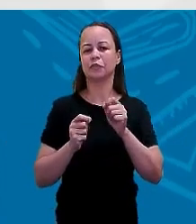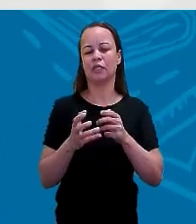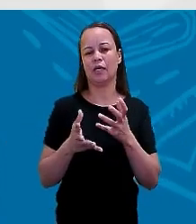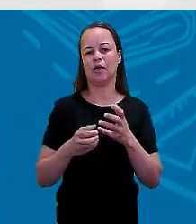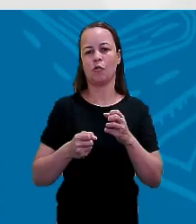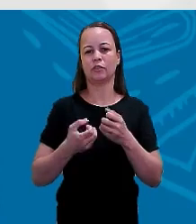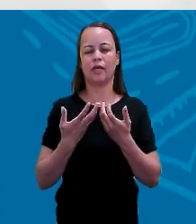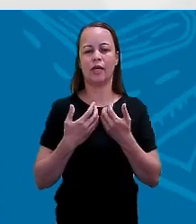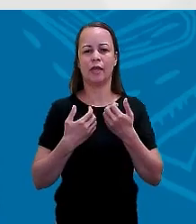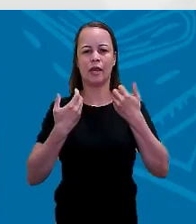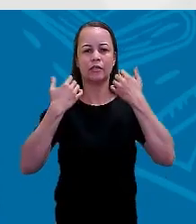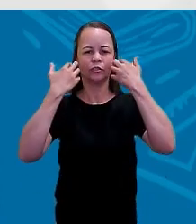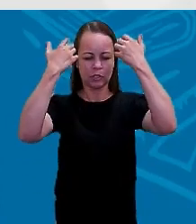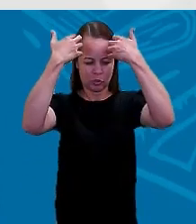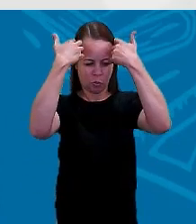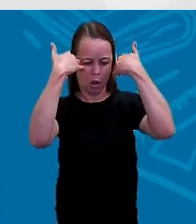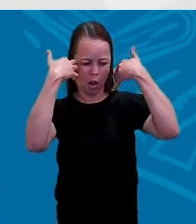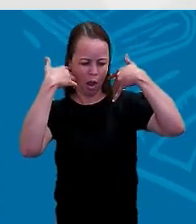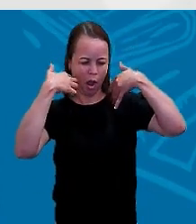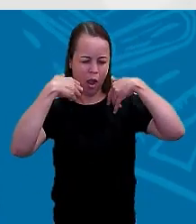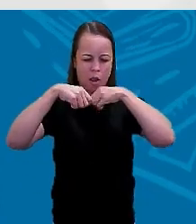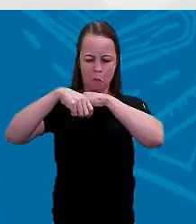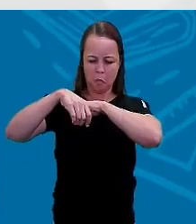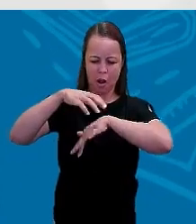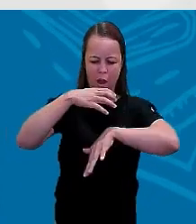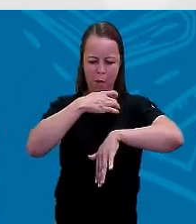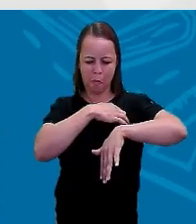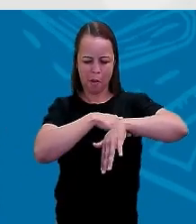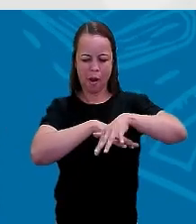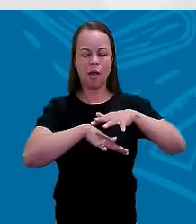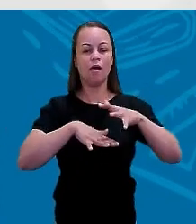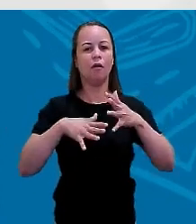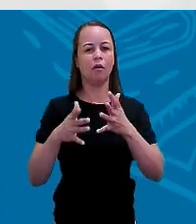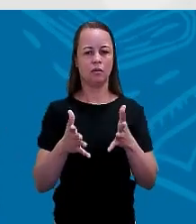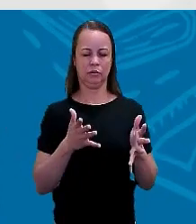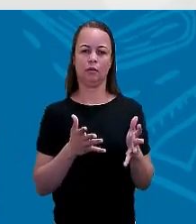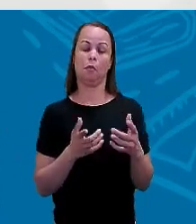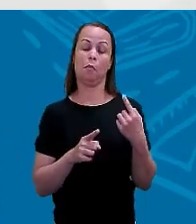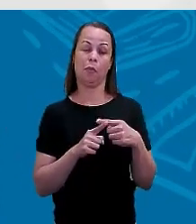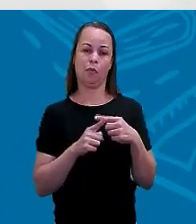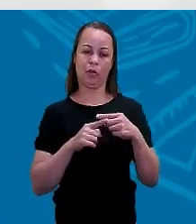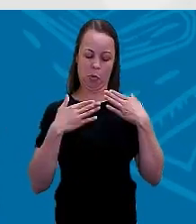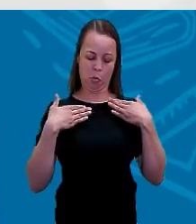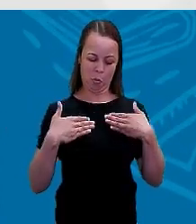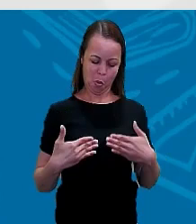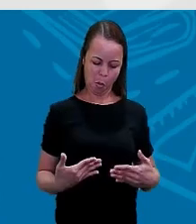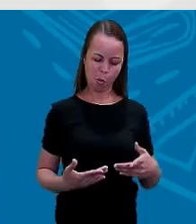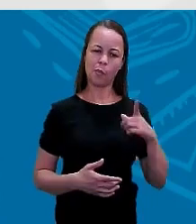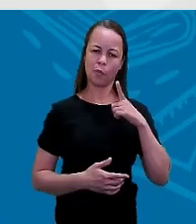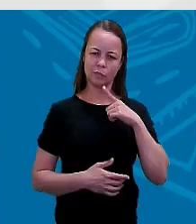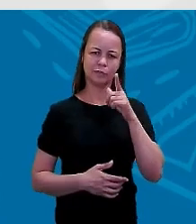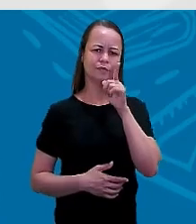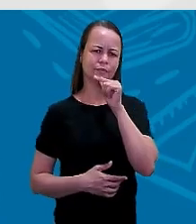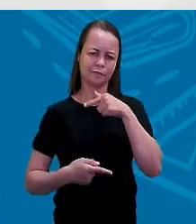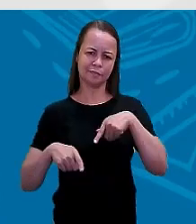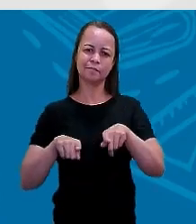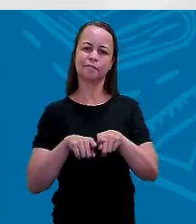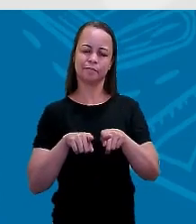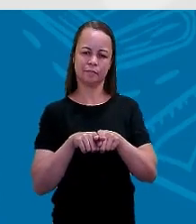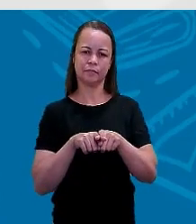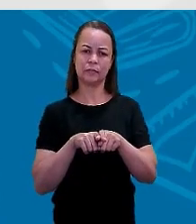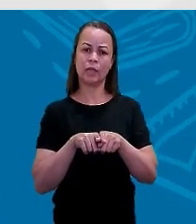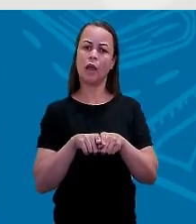a transpirar, a gente vai começar a suar, porque no nosso organismo existe muita água, tá certo? Até nos